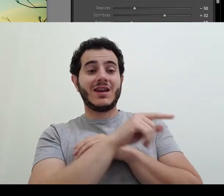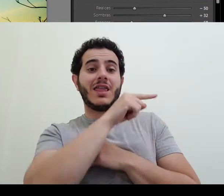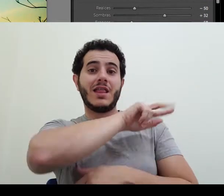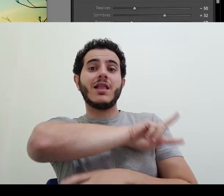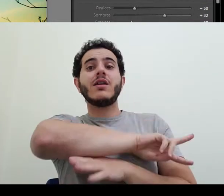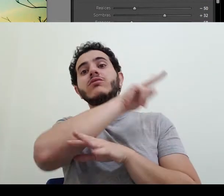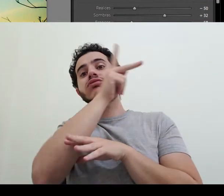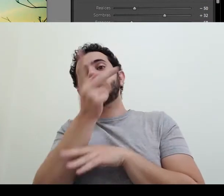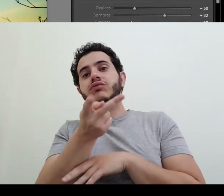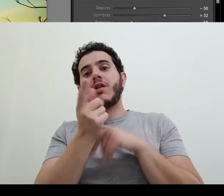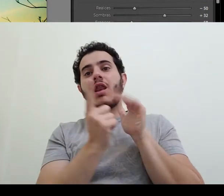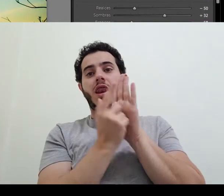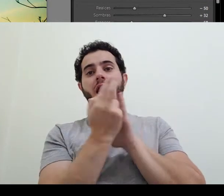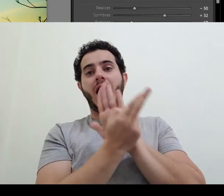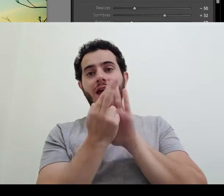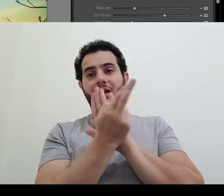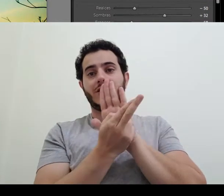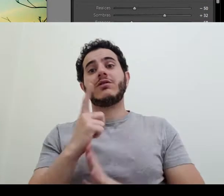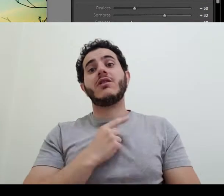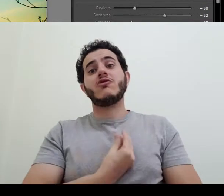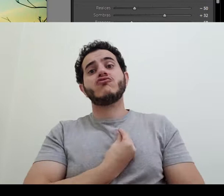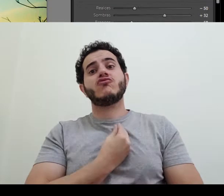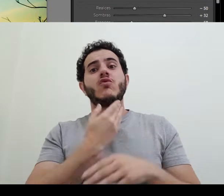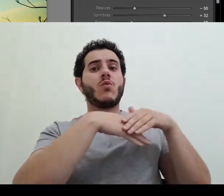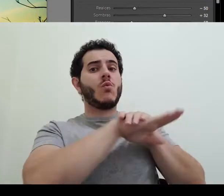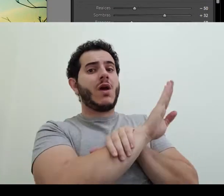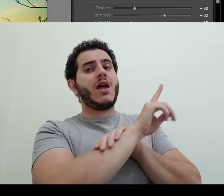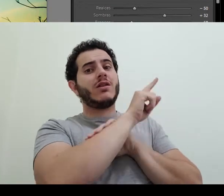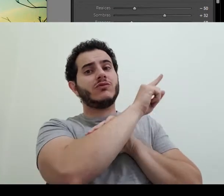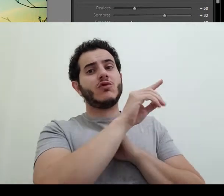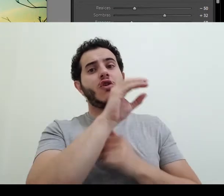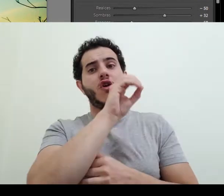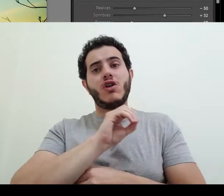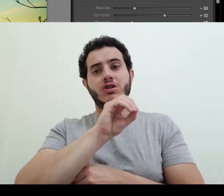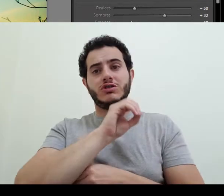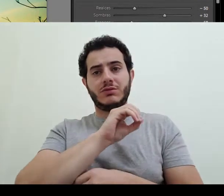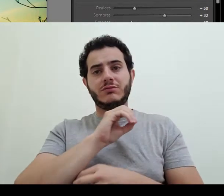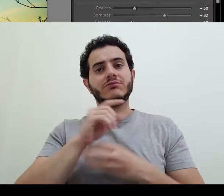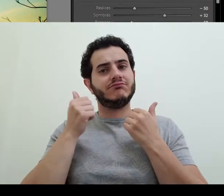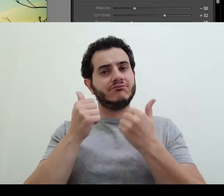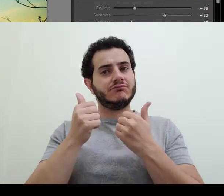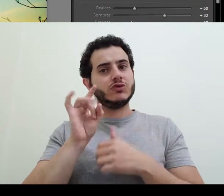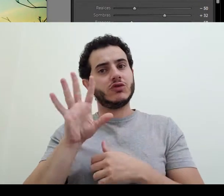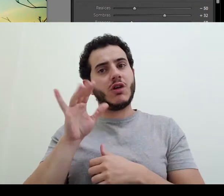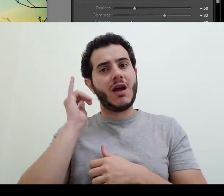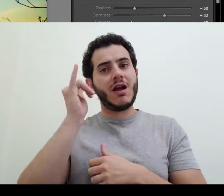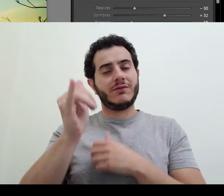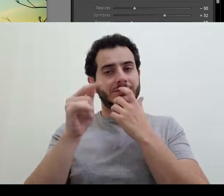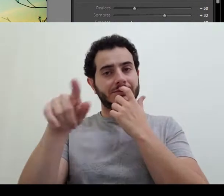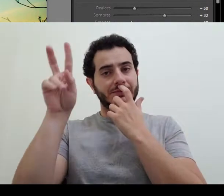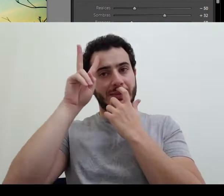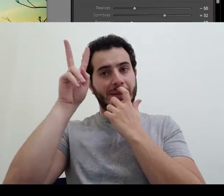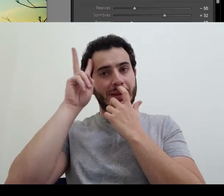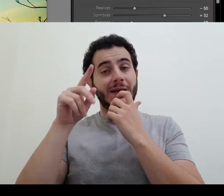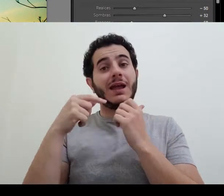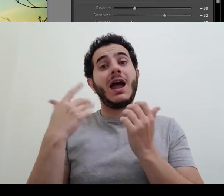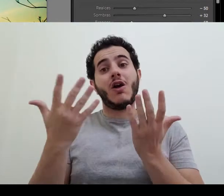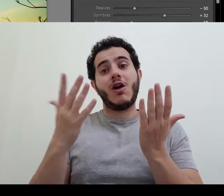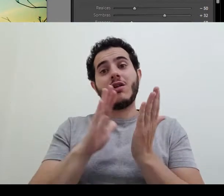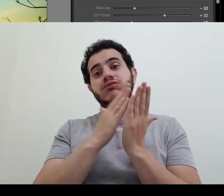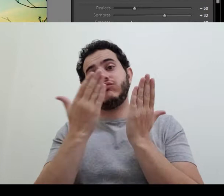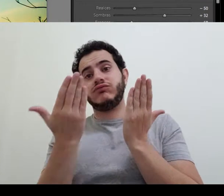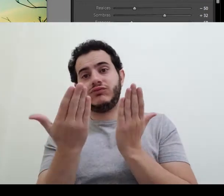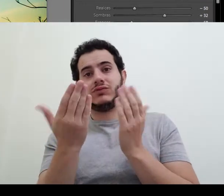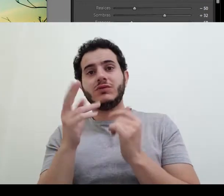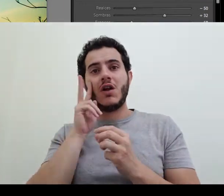vendo já uma pré-visualização do que está gravado no meu HD. Aqui é uma segunda visualização, uma cópia virtual. Repara que fica